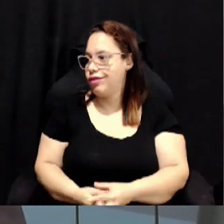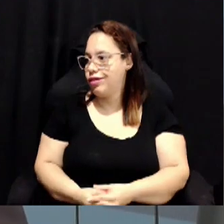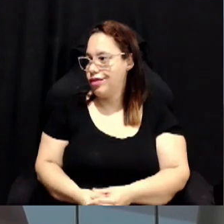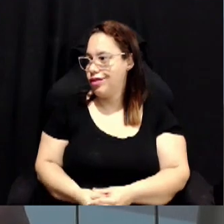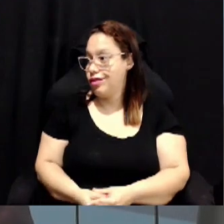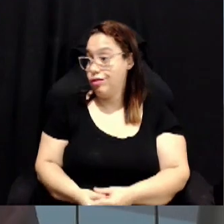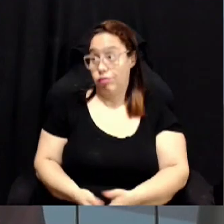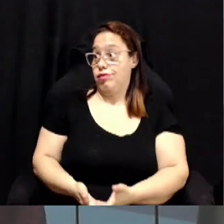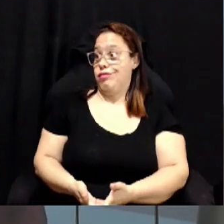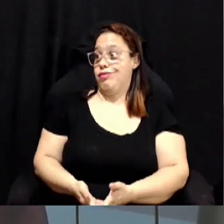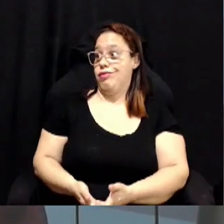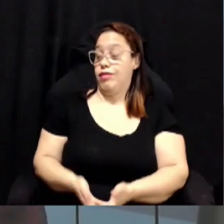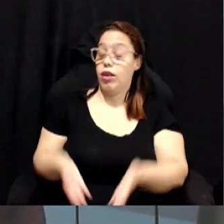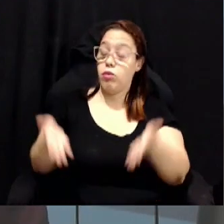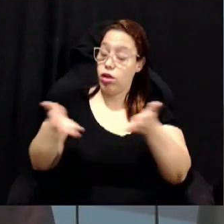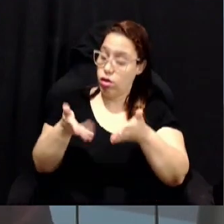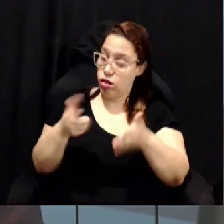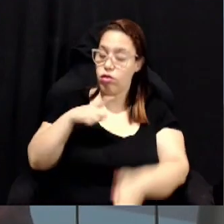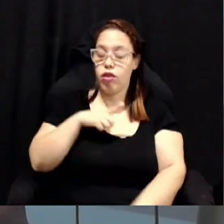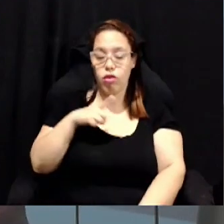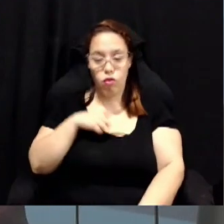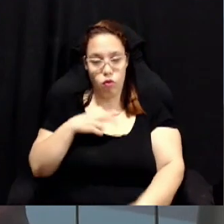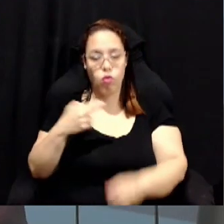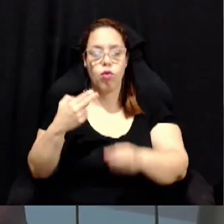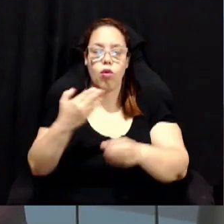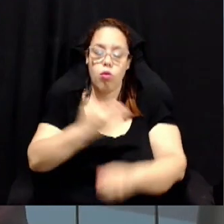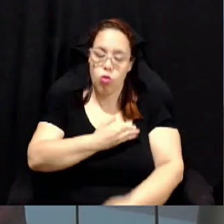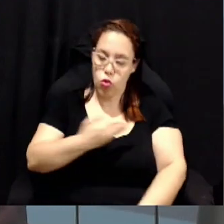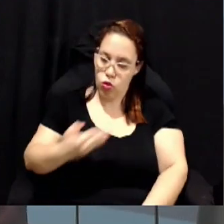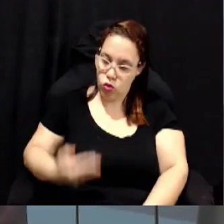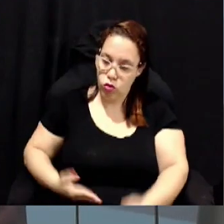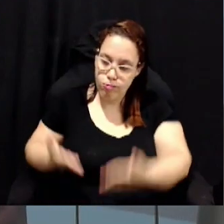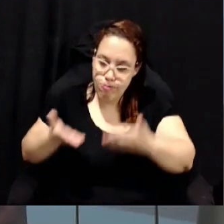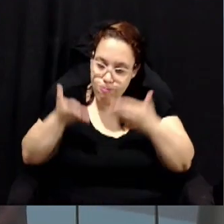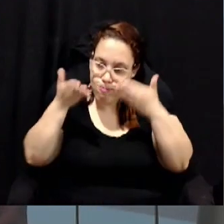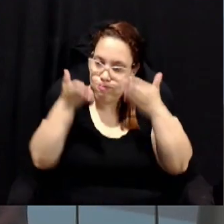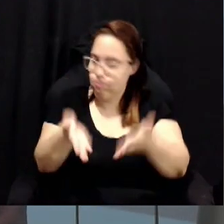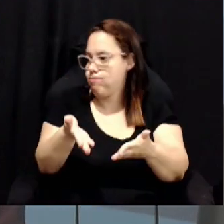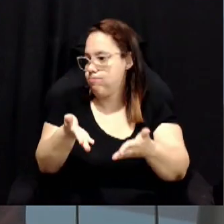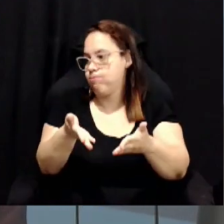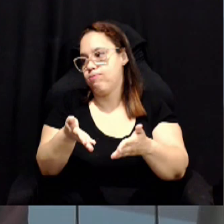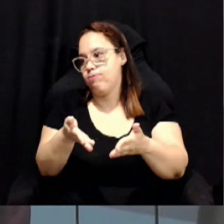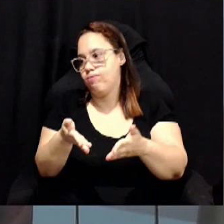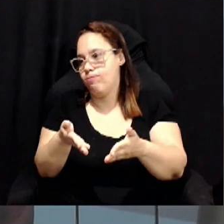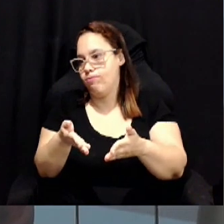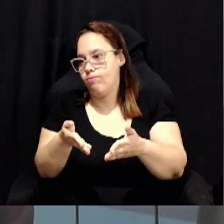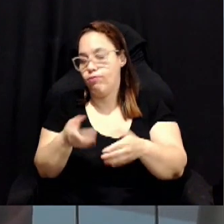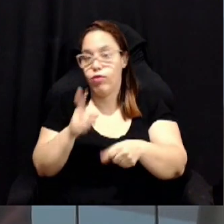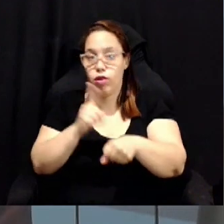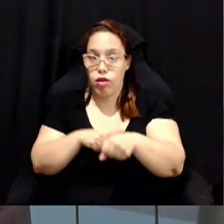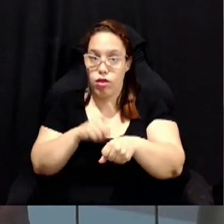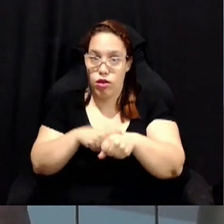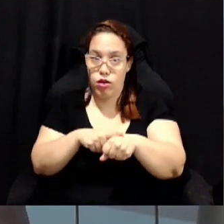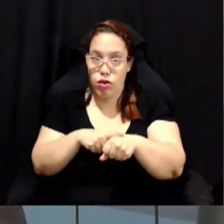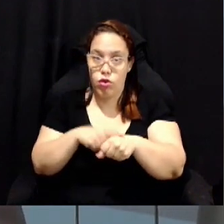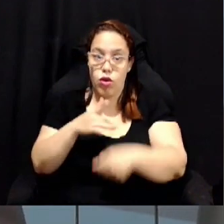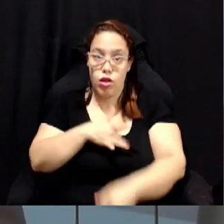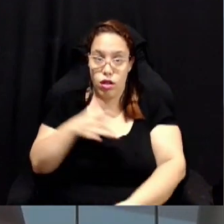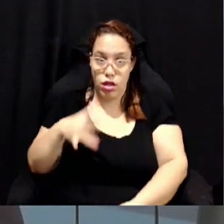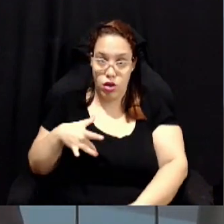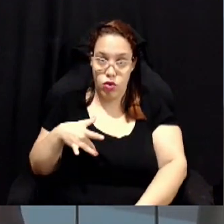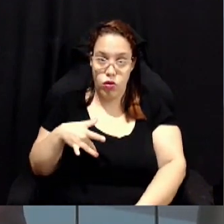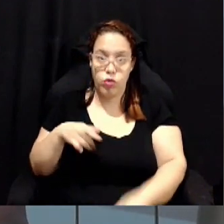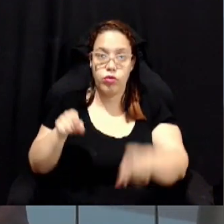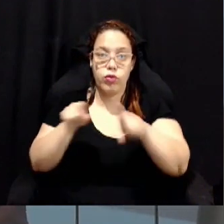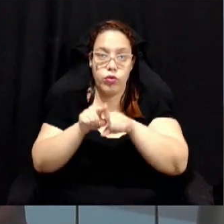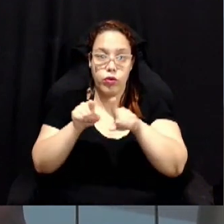Mas agora tem um equipamento público que está oferecendo essas cargas horárias para profissionais de saúde e também apoio